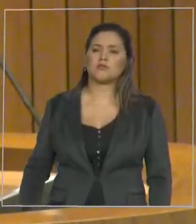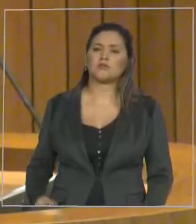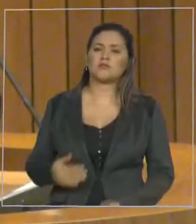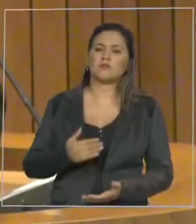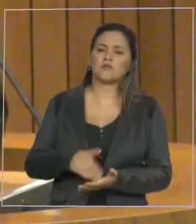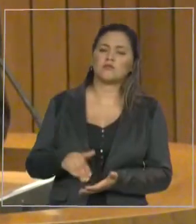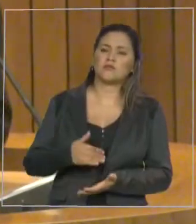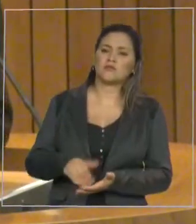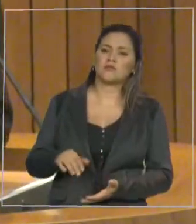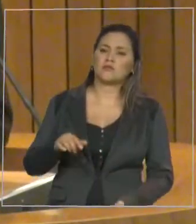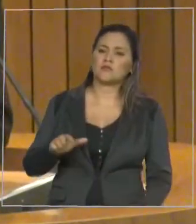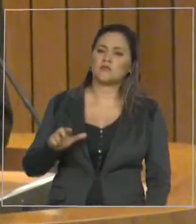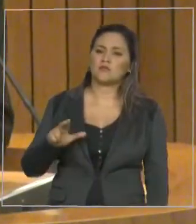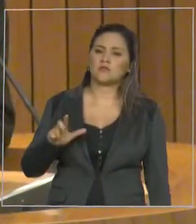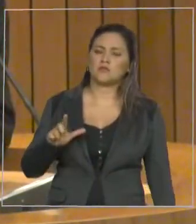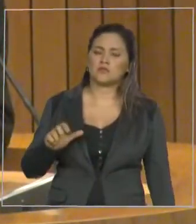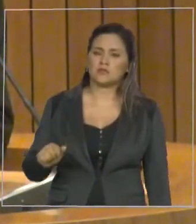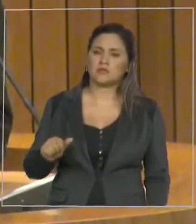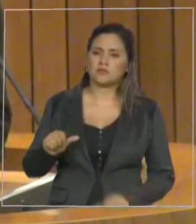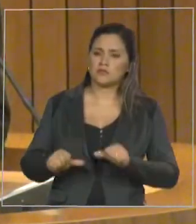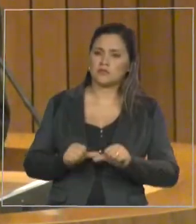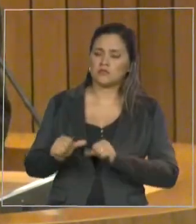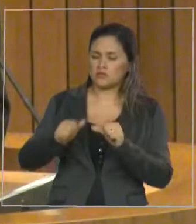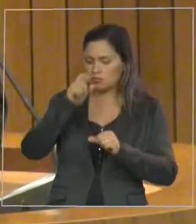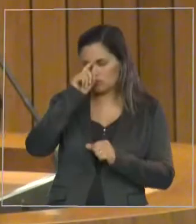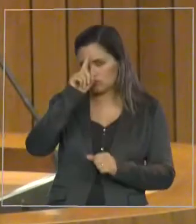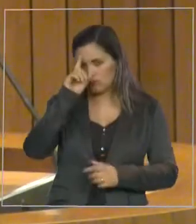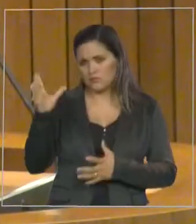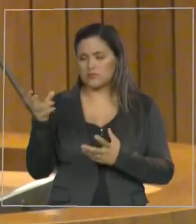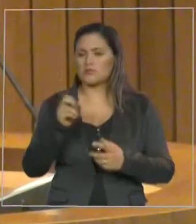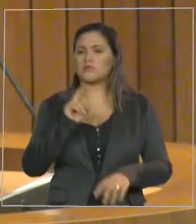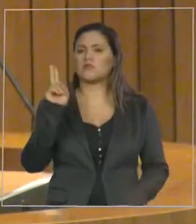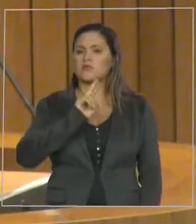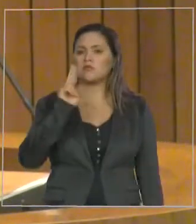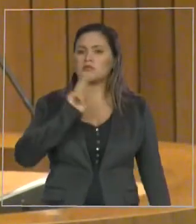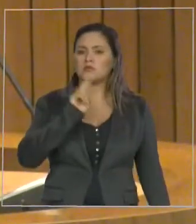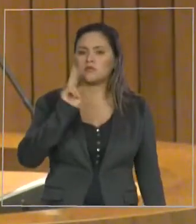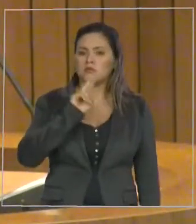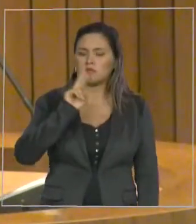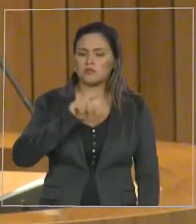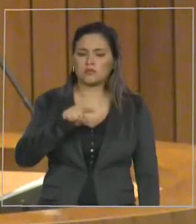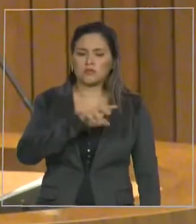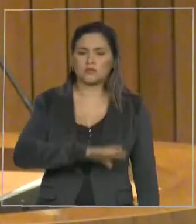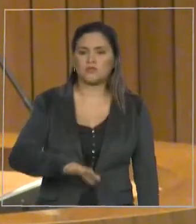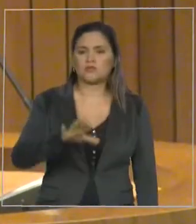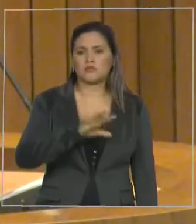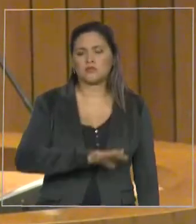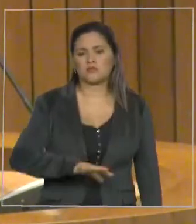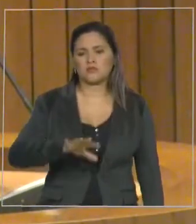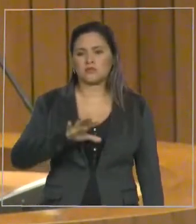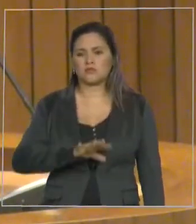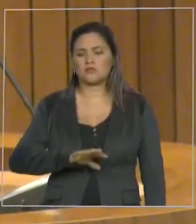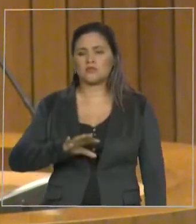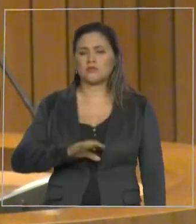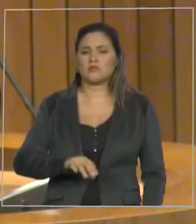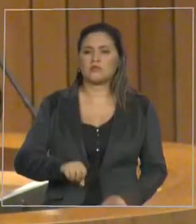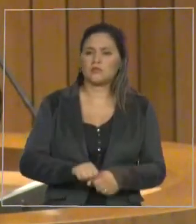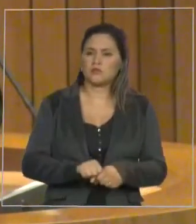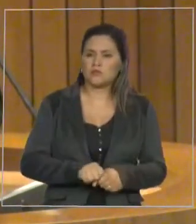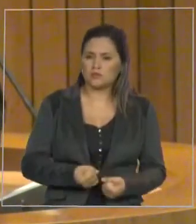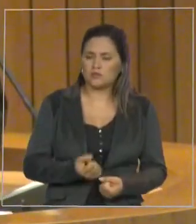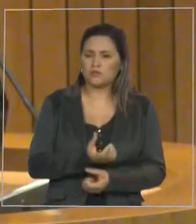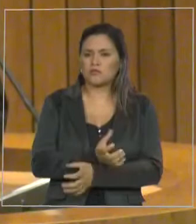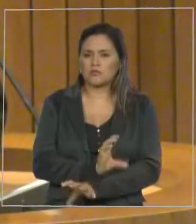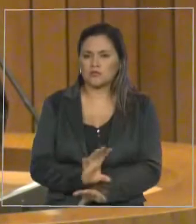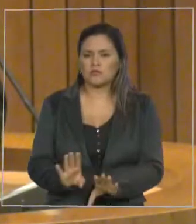Lula, que transformou aquele hospital em receber as urgências e emergências da nossa região e toda a parte traumatológica. Também,